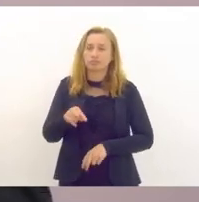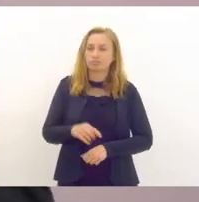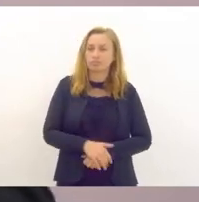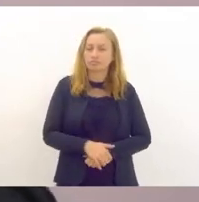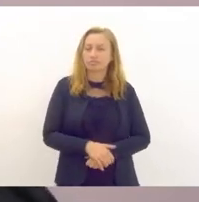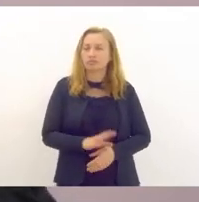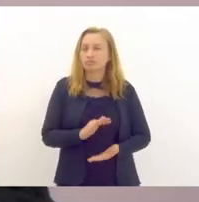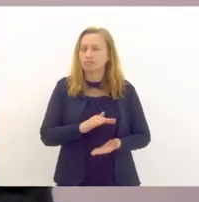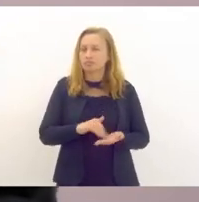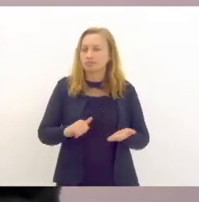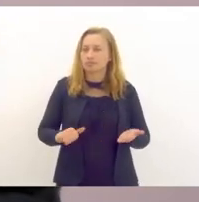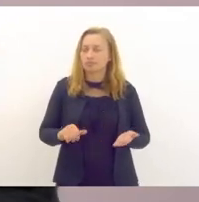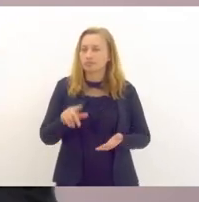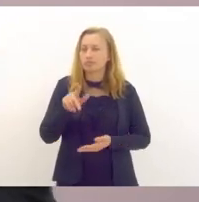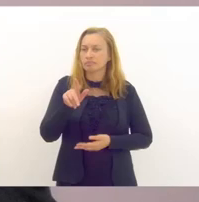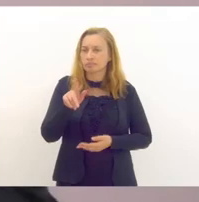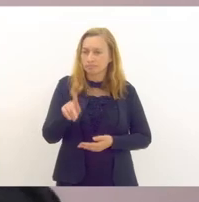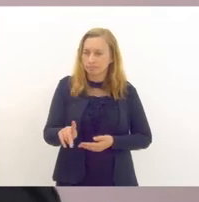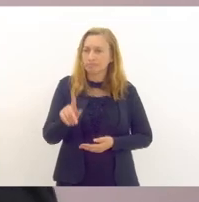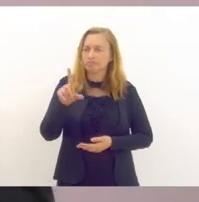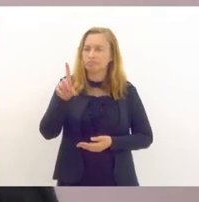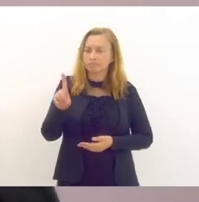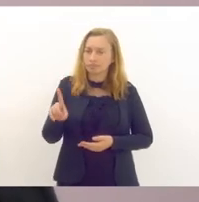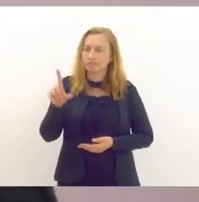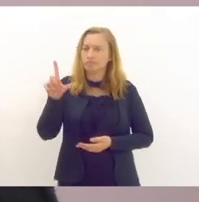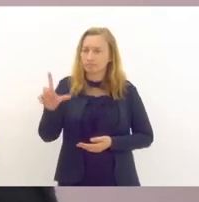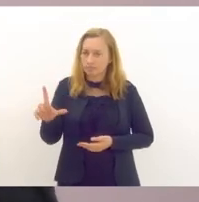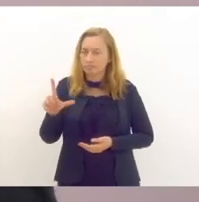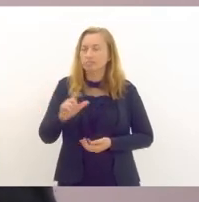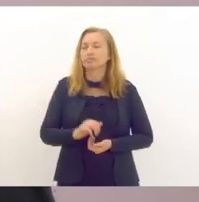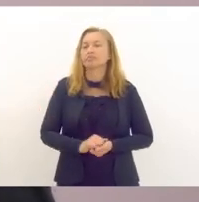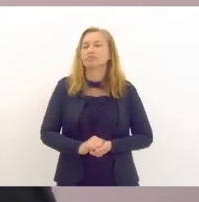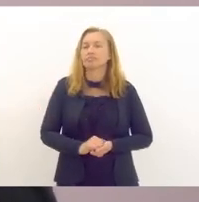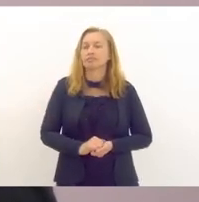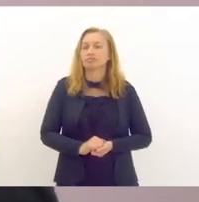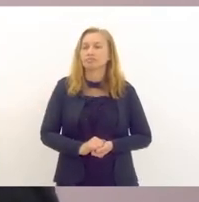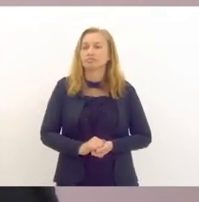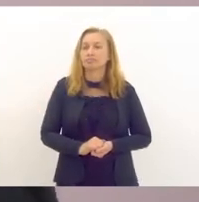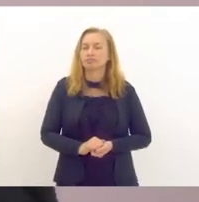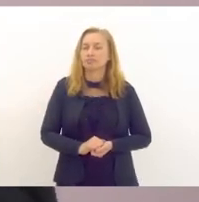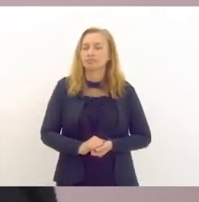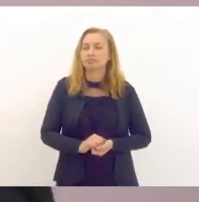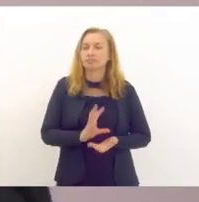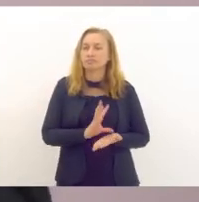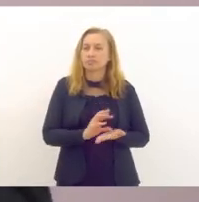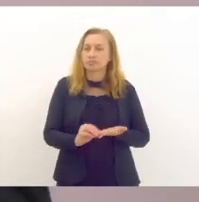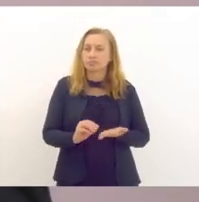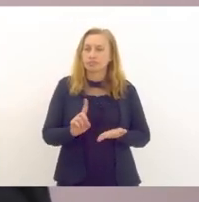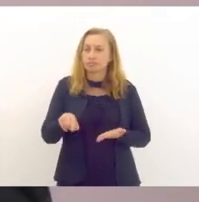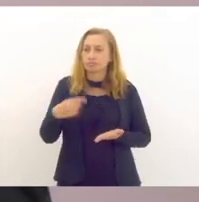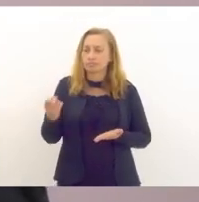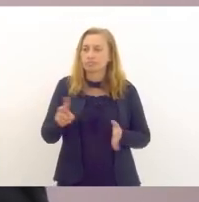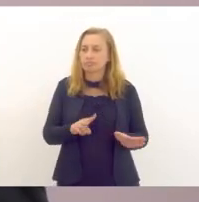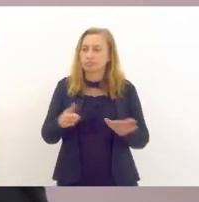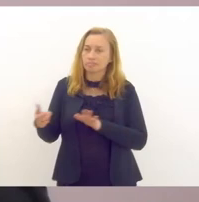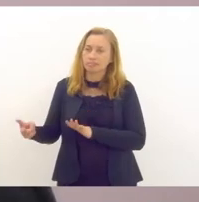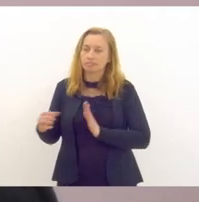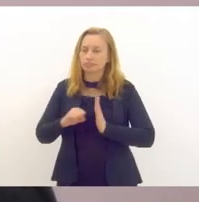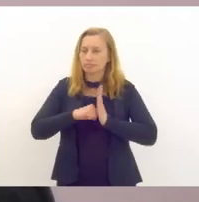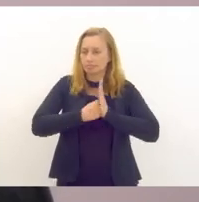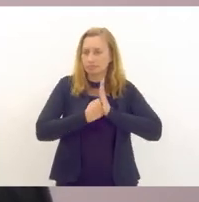retira o pdl vamos é fazer a pauta da próxima semana com os ventos